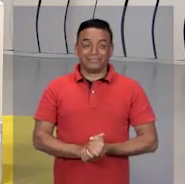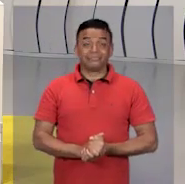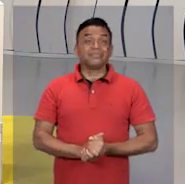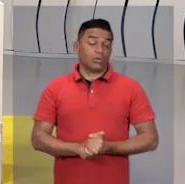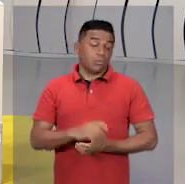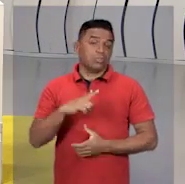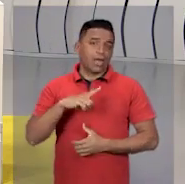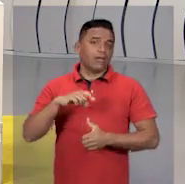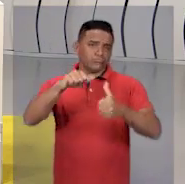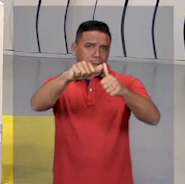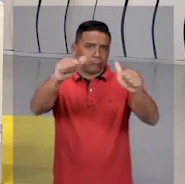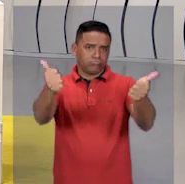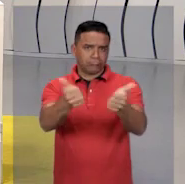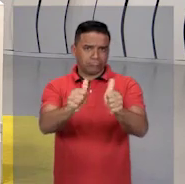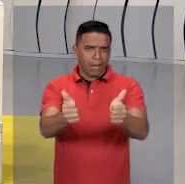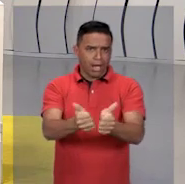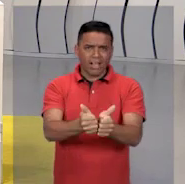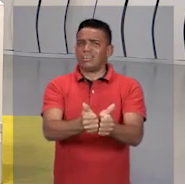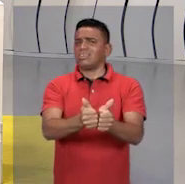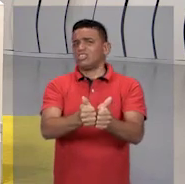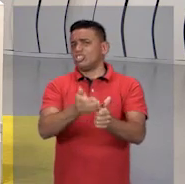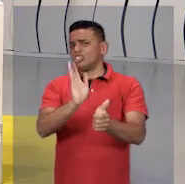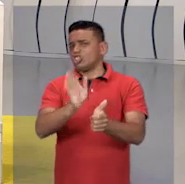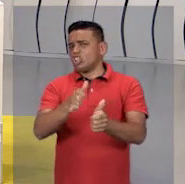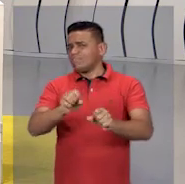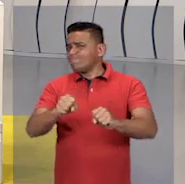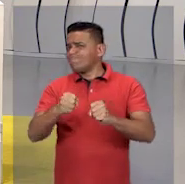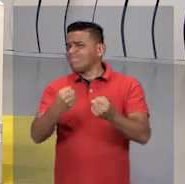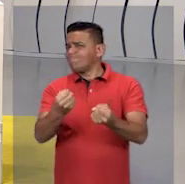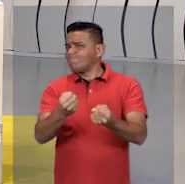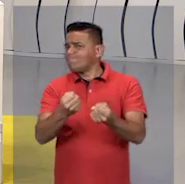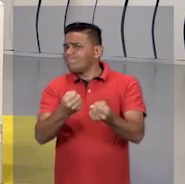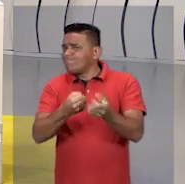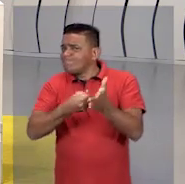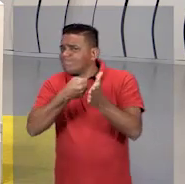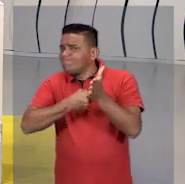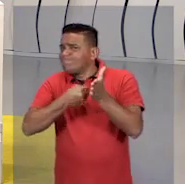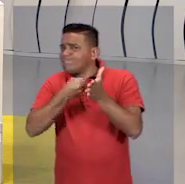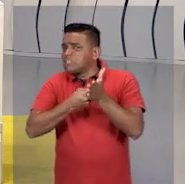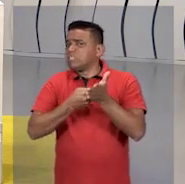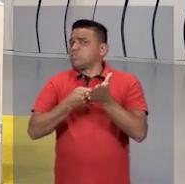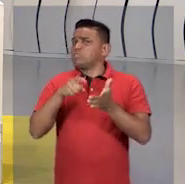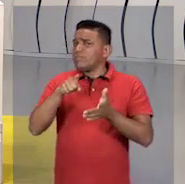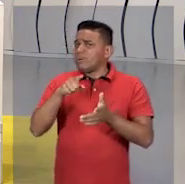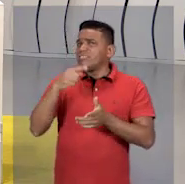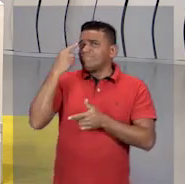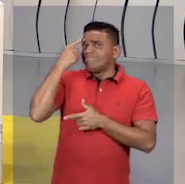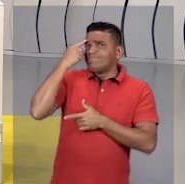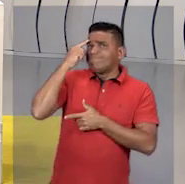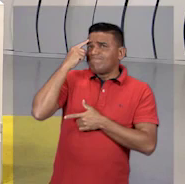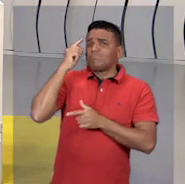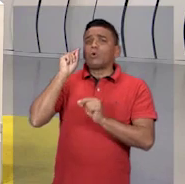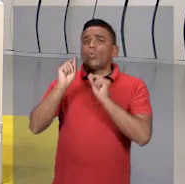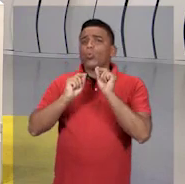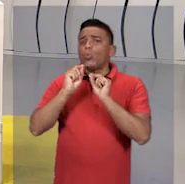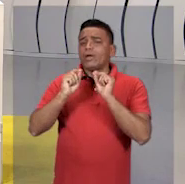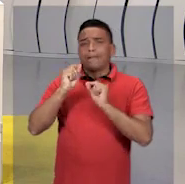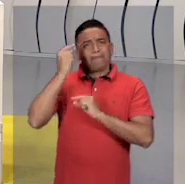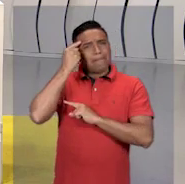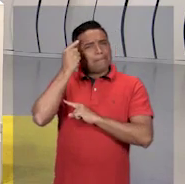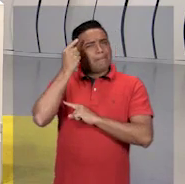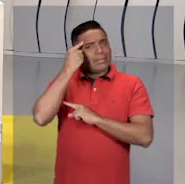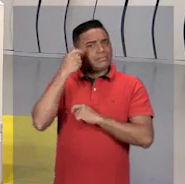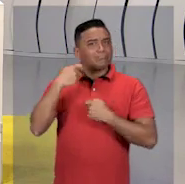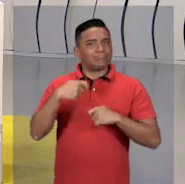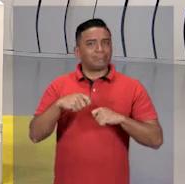algumas imagens já vai buscar da gente um pouco mais de entendimento. Vai fazer com